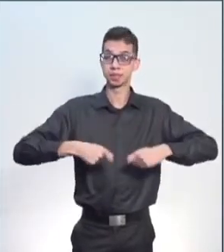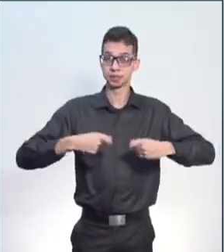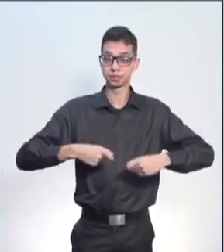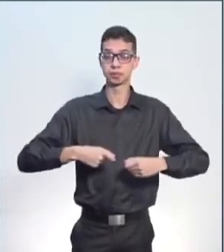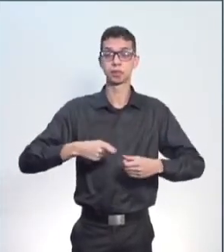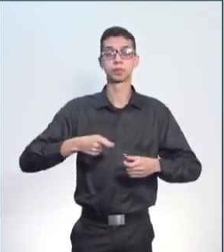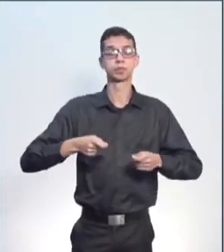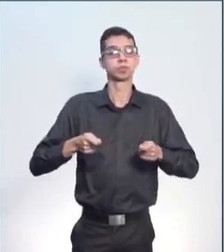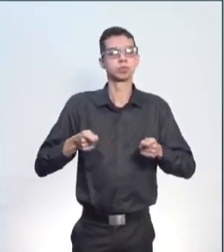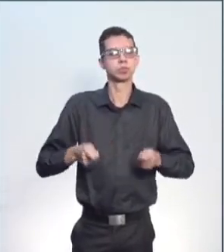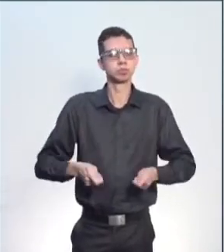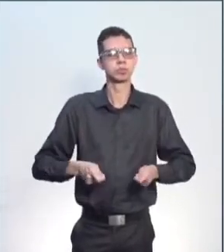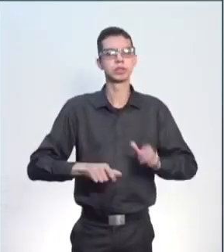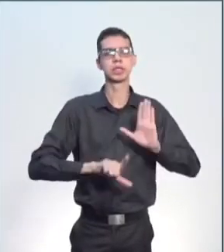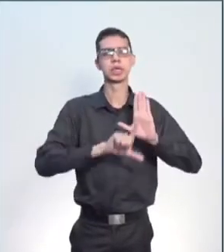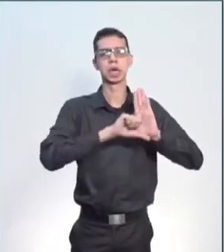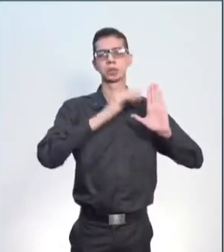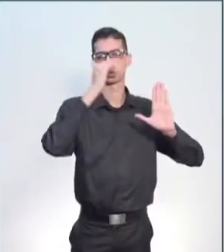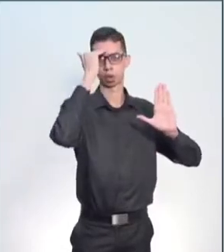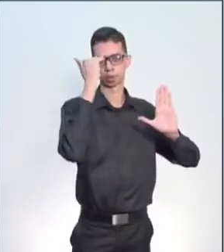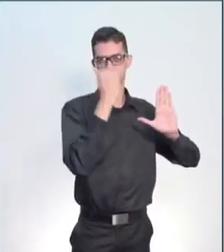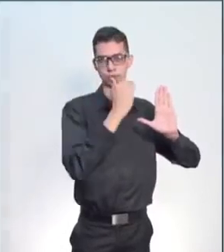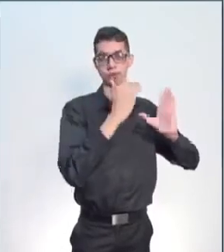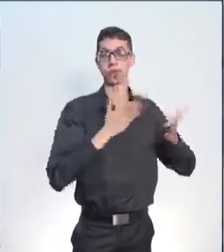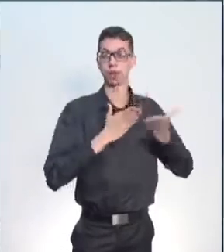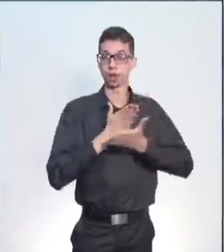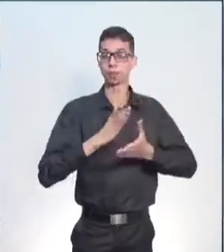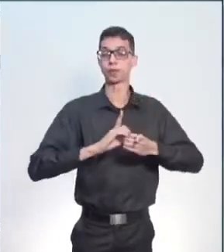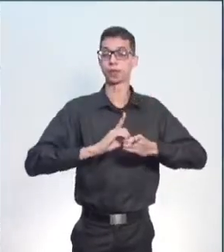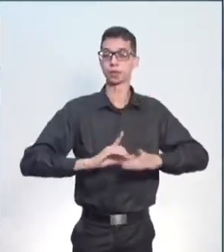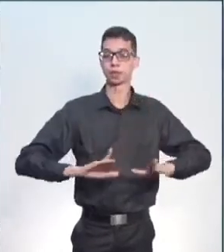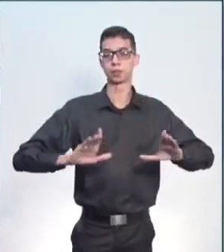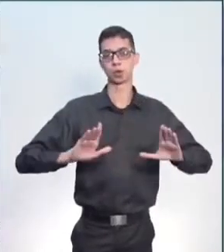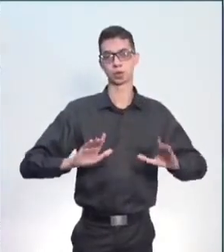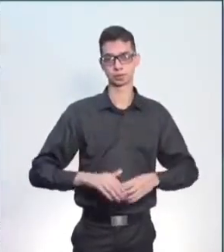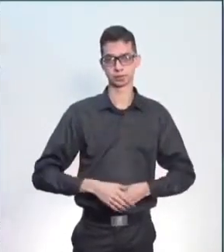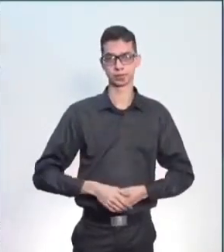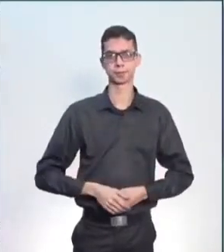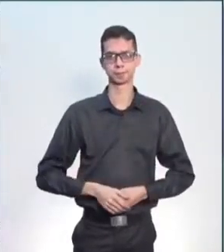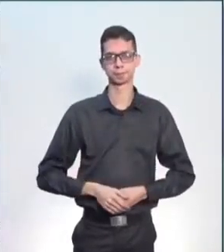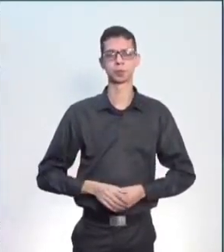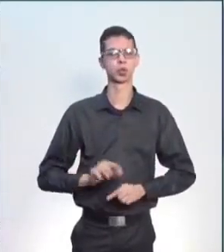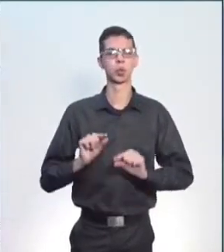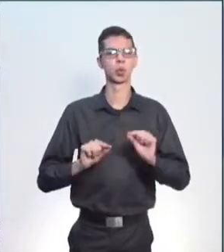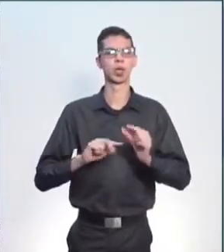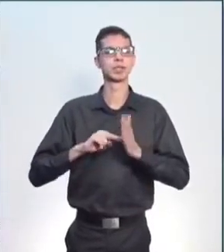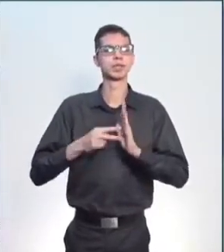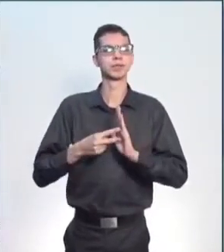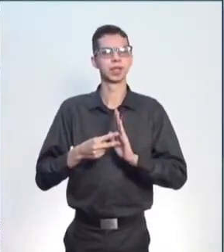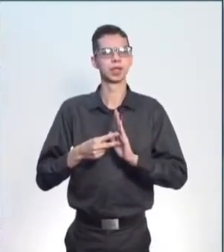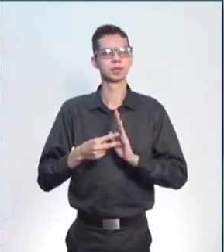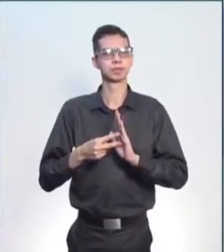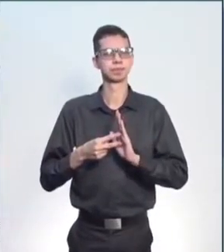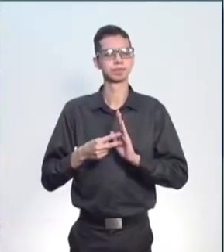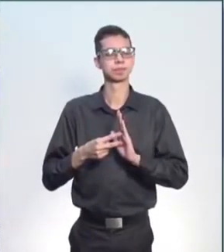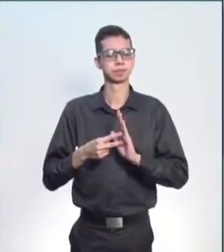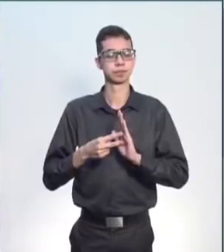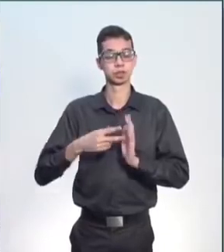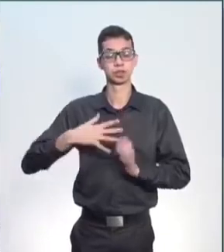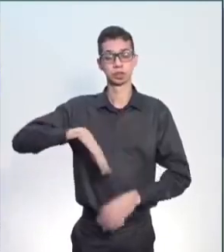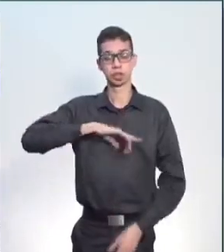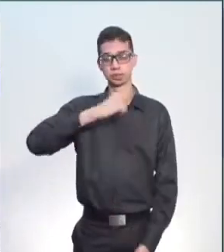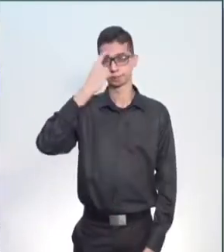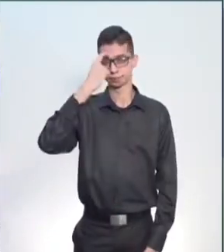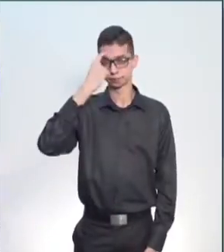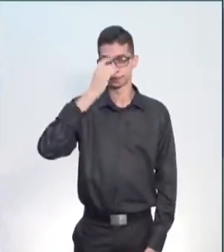aprovadas democraticamente. O que isso significa, gente? Vamos pensar um pouco, né? Quando a gente pensa